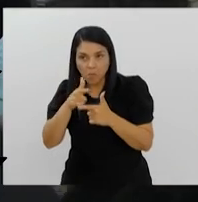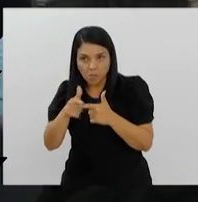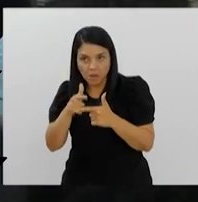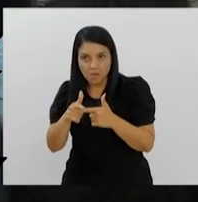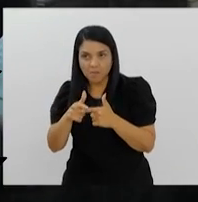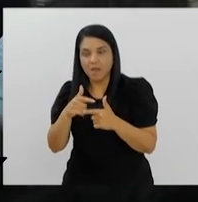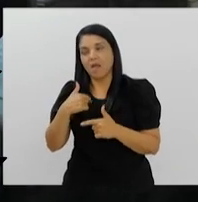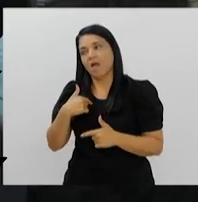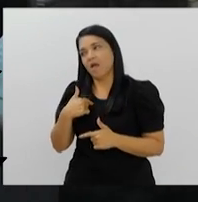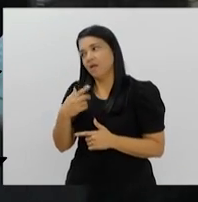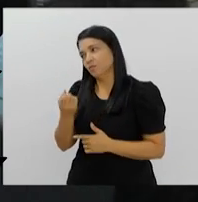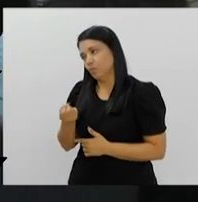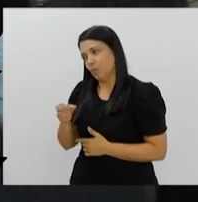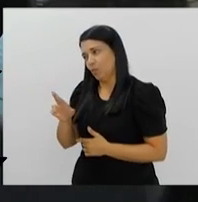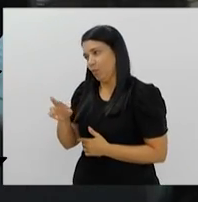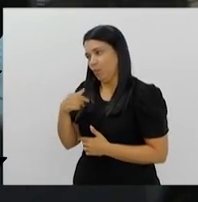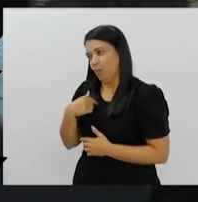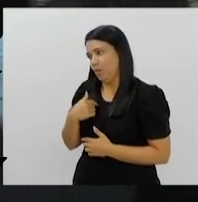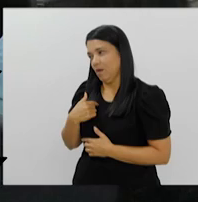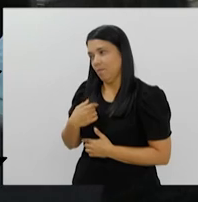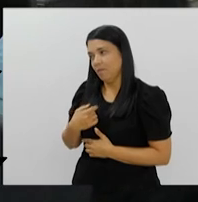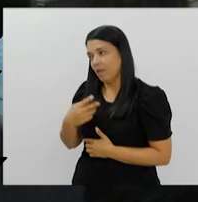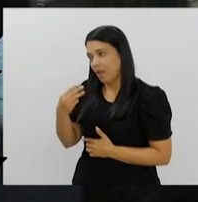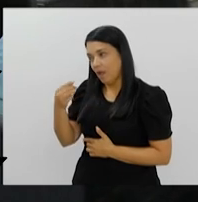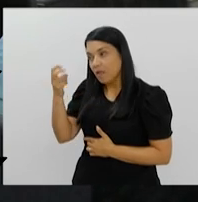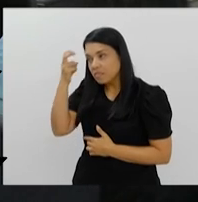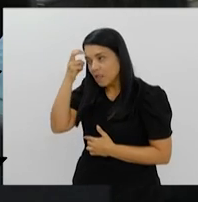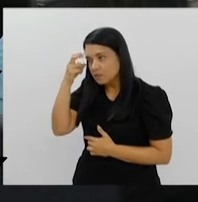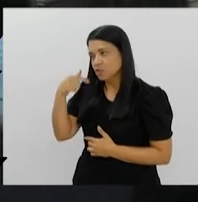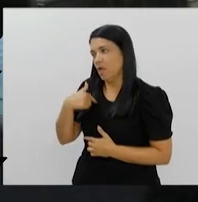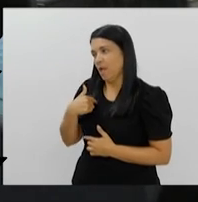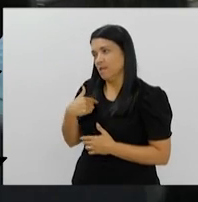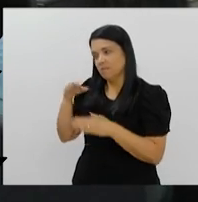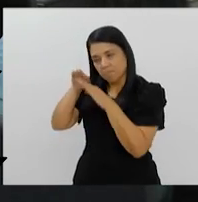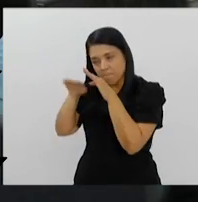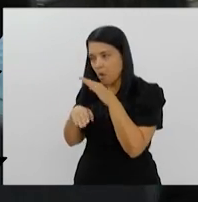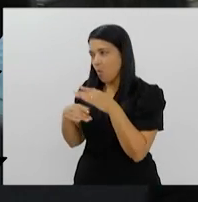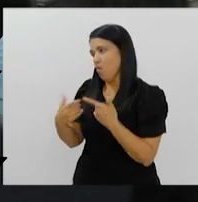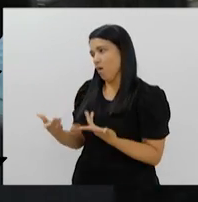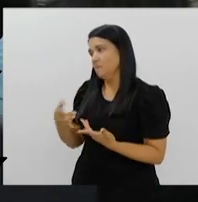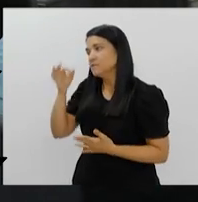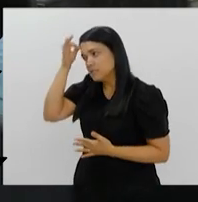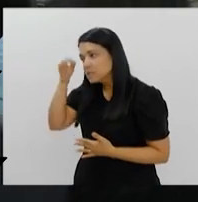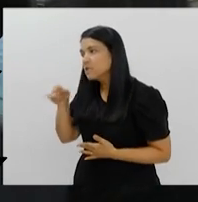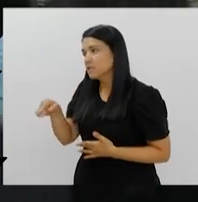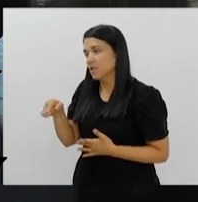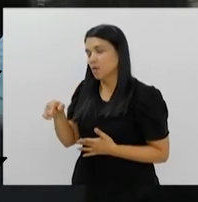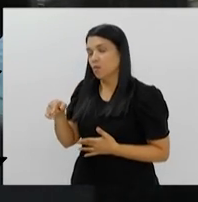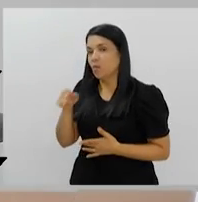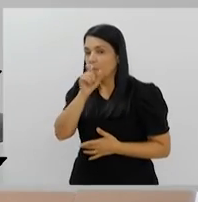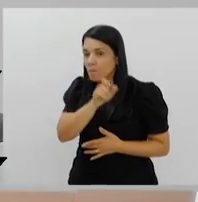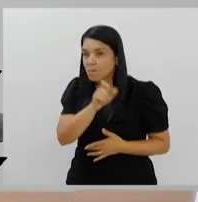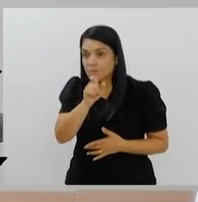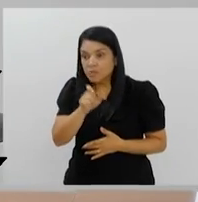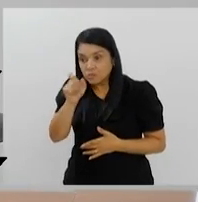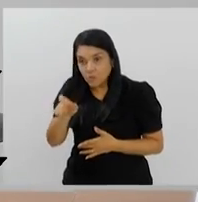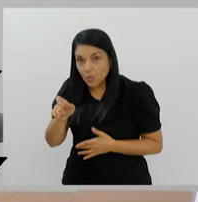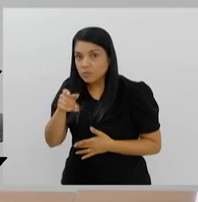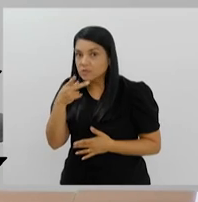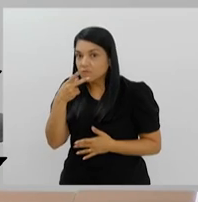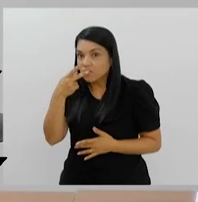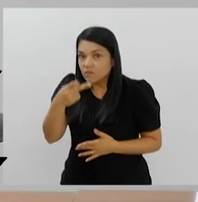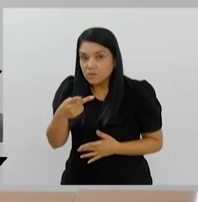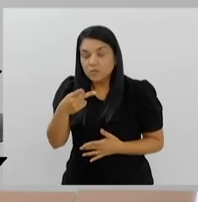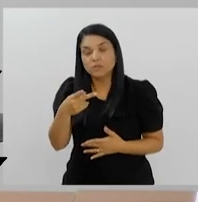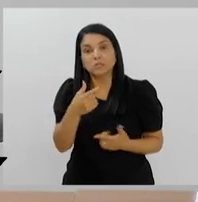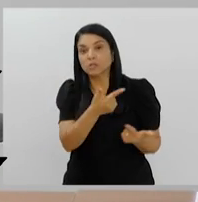subestime a minha inteligência o senhor compreendeu o que eu tô dizendo o senhor tá diante de relato de pessoas que não foram